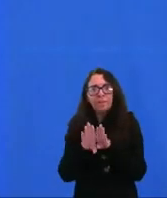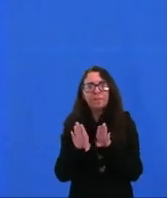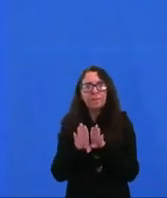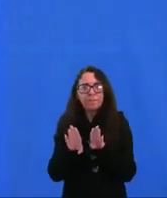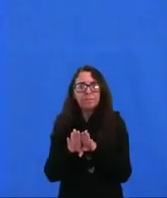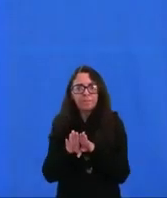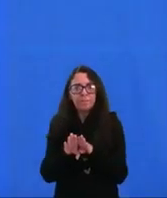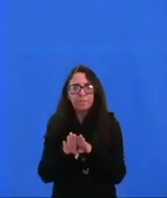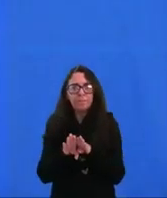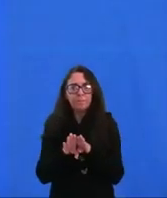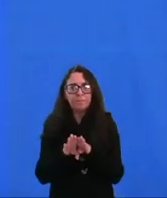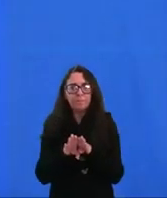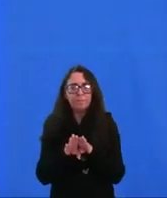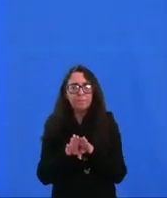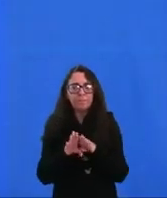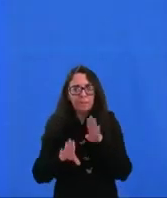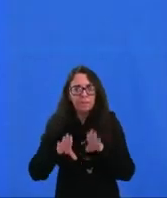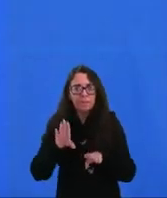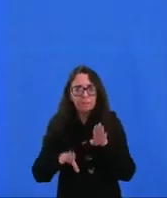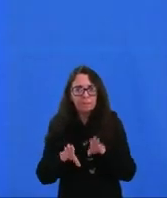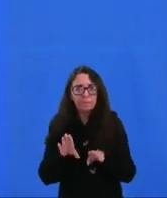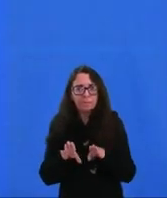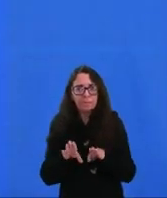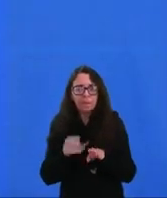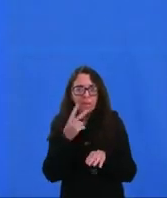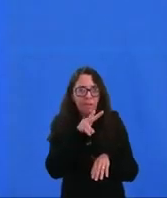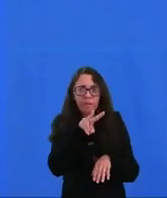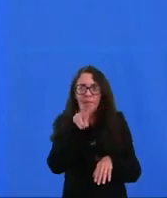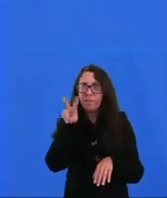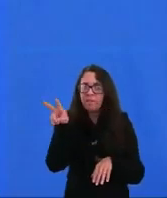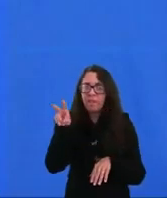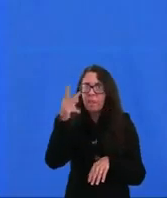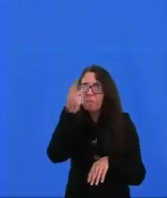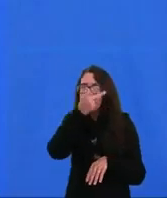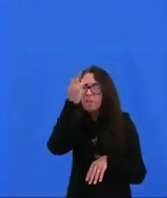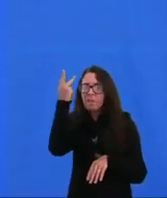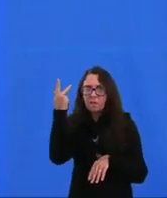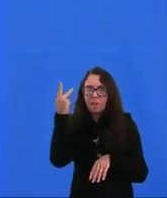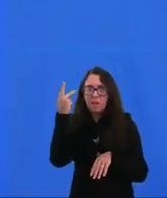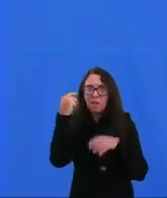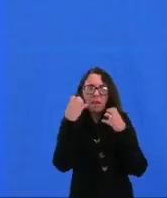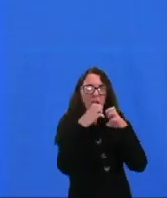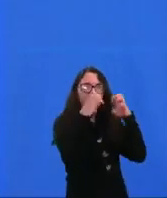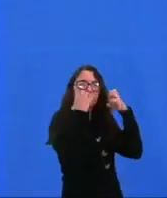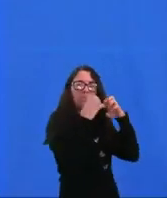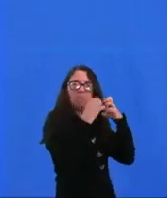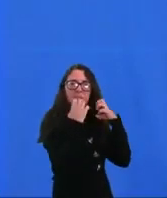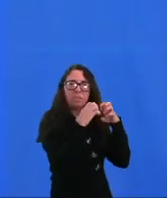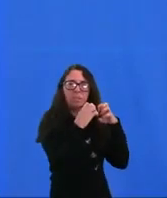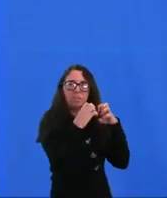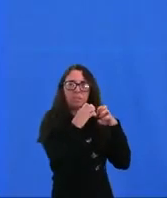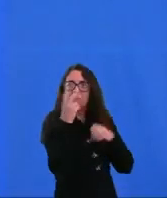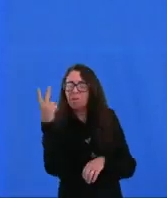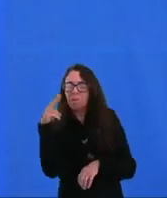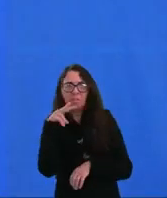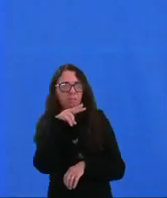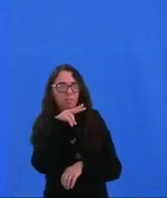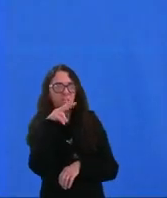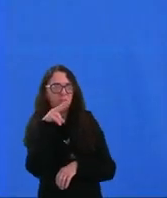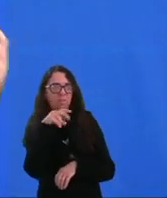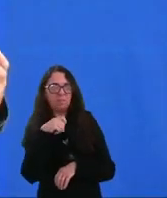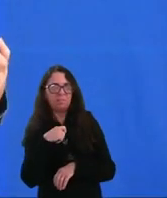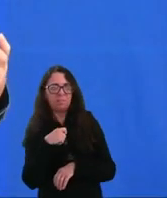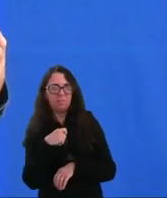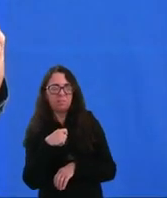cheio do Espírito Santo, pregar a palavra, pregar a verdade da palavra, de tal maneira que nós possamos